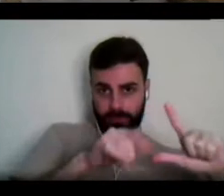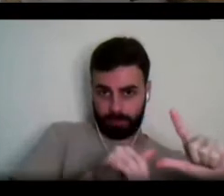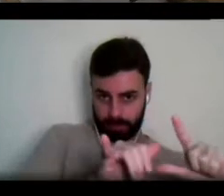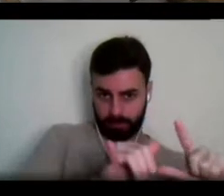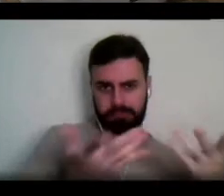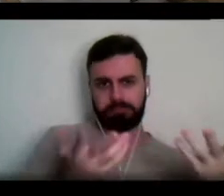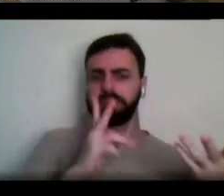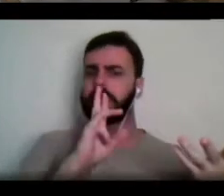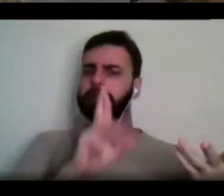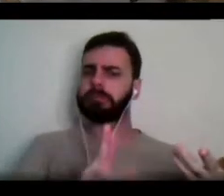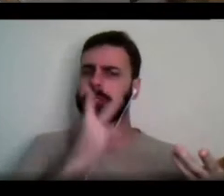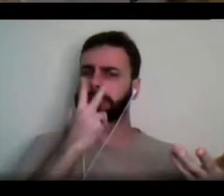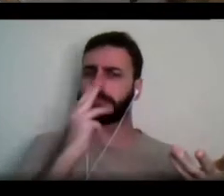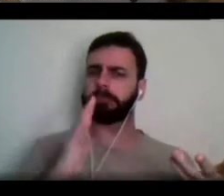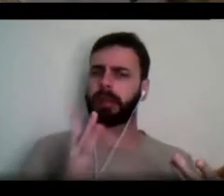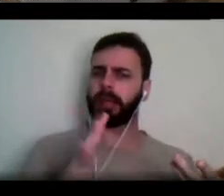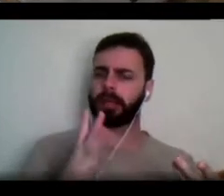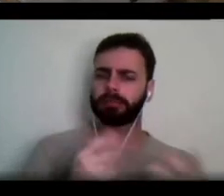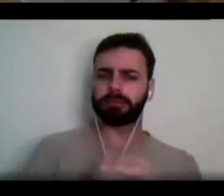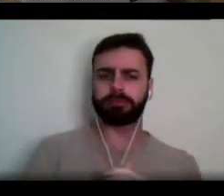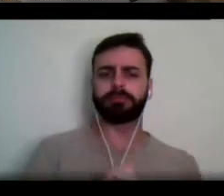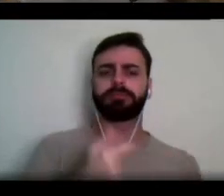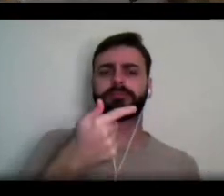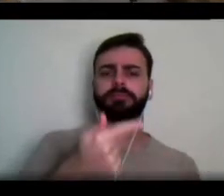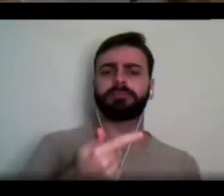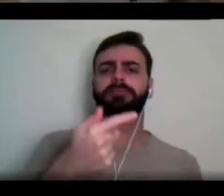coisa do tipo